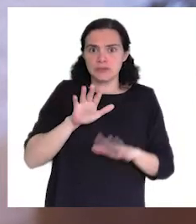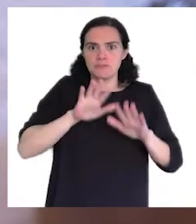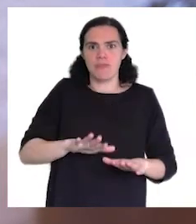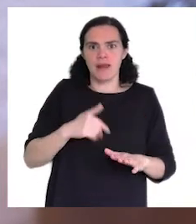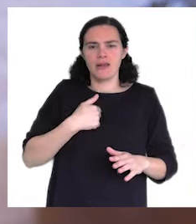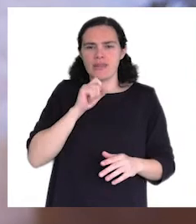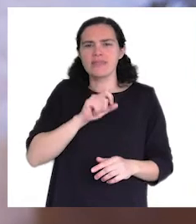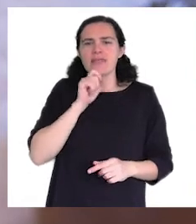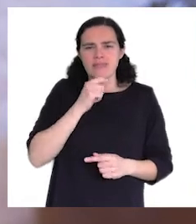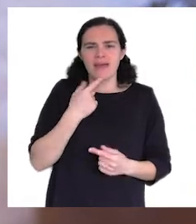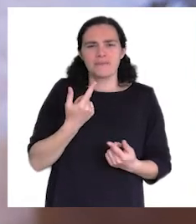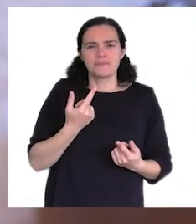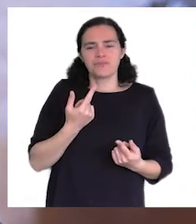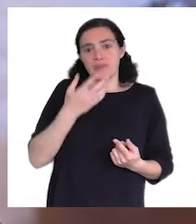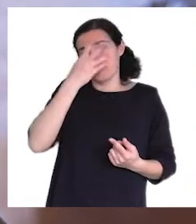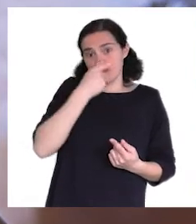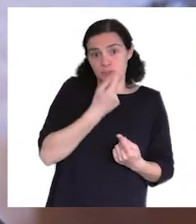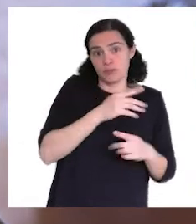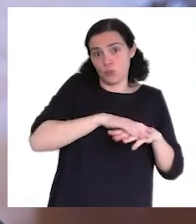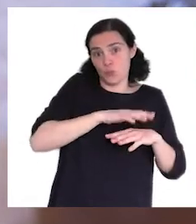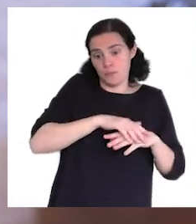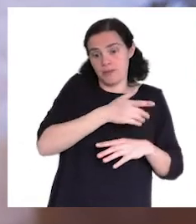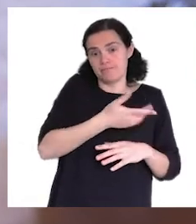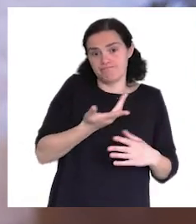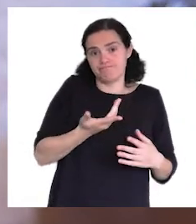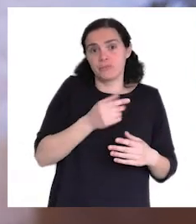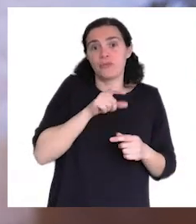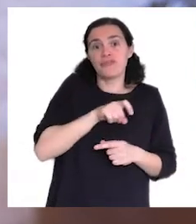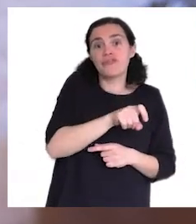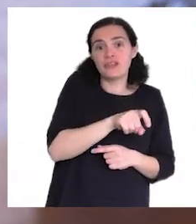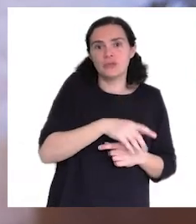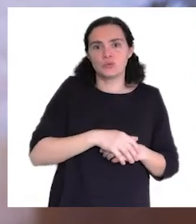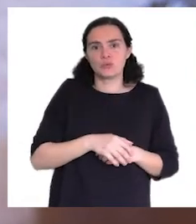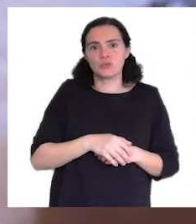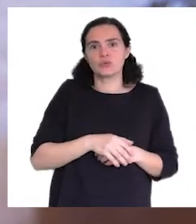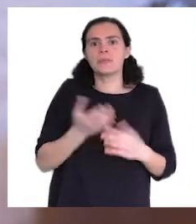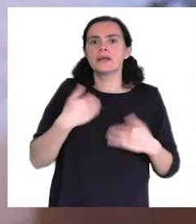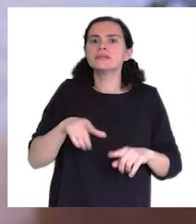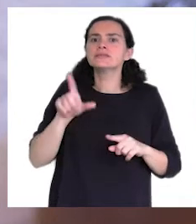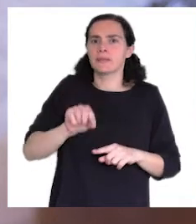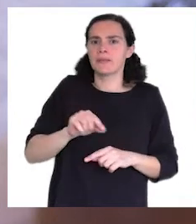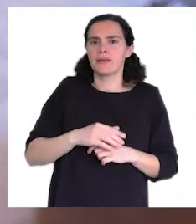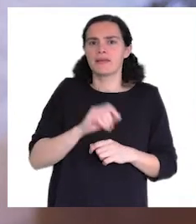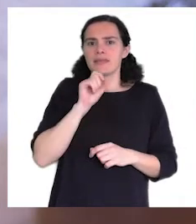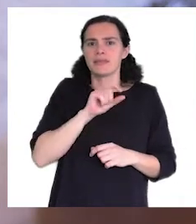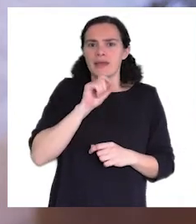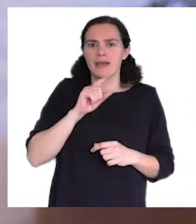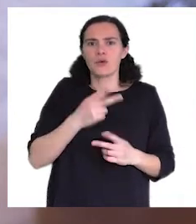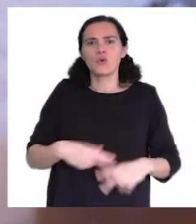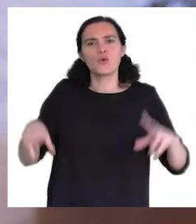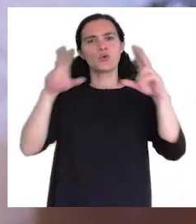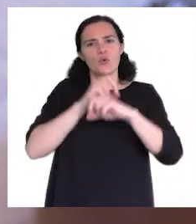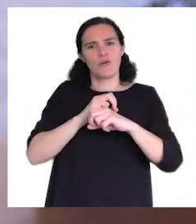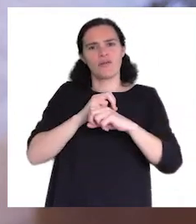meses, onde conseguimos, de alguma forma, infelizmente por um motivo que é um vírus, conseguimos pôr